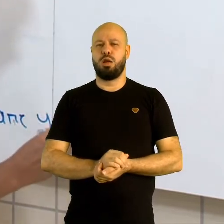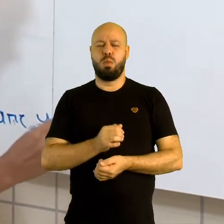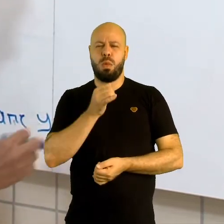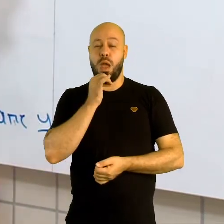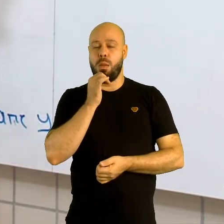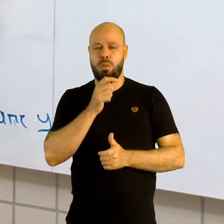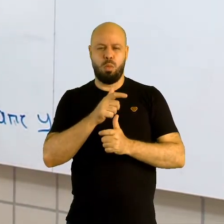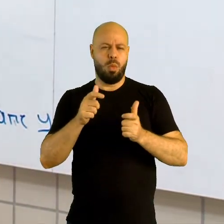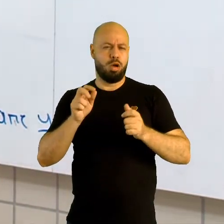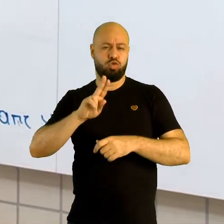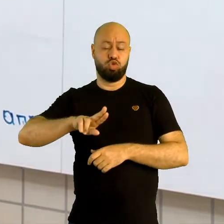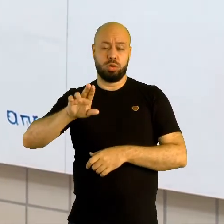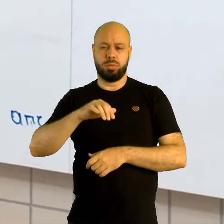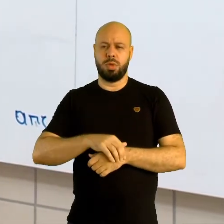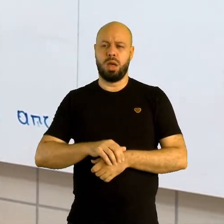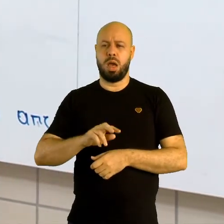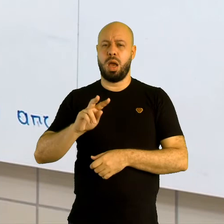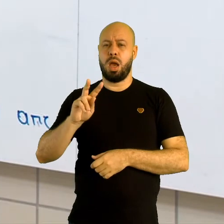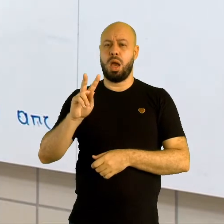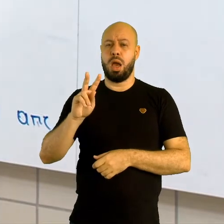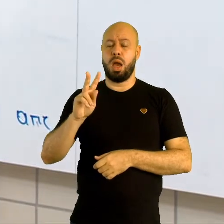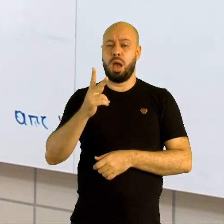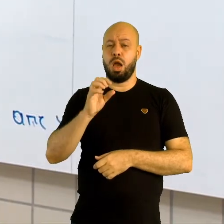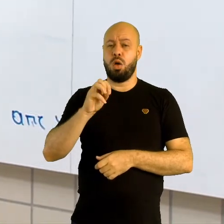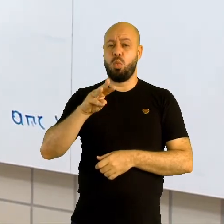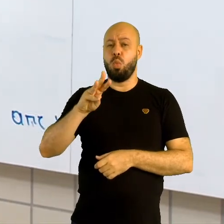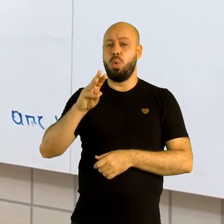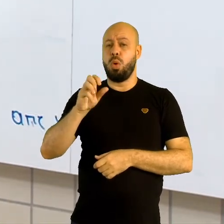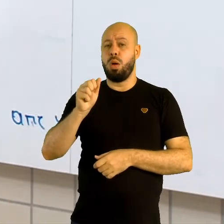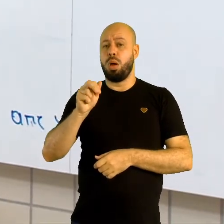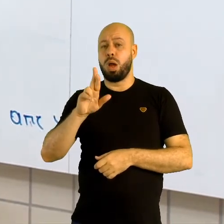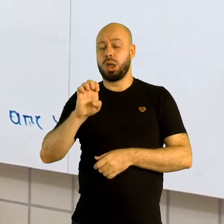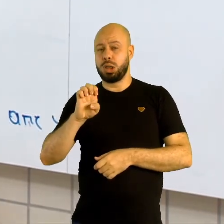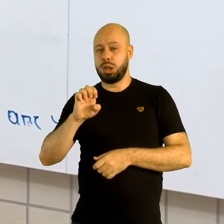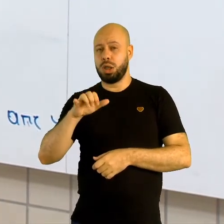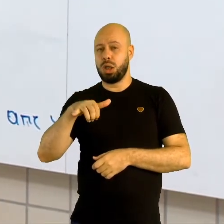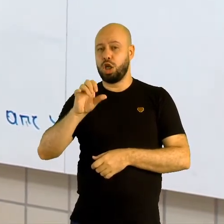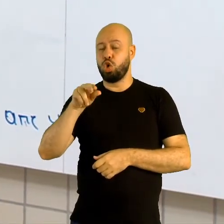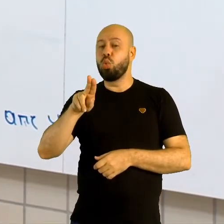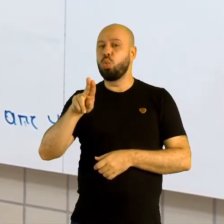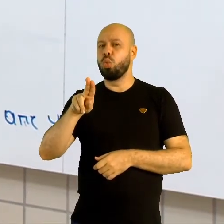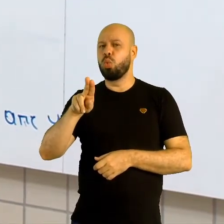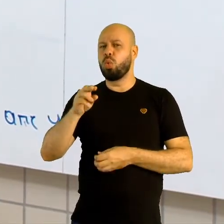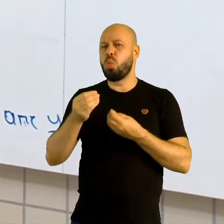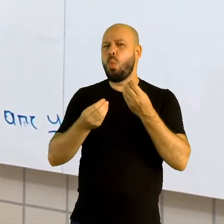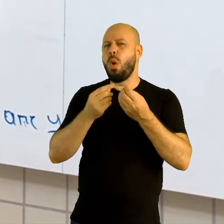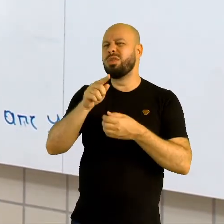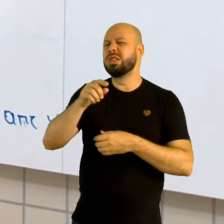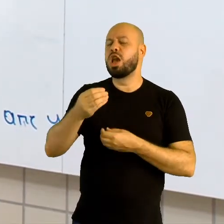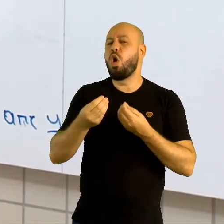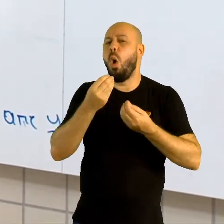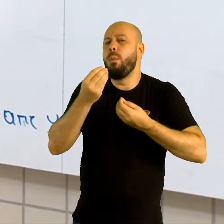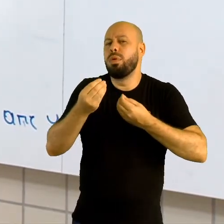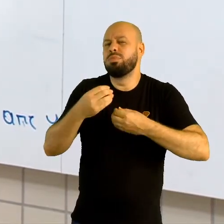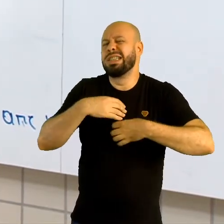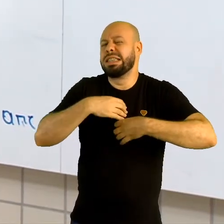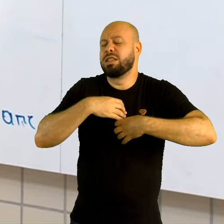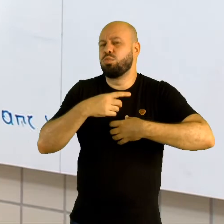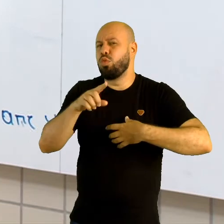How are you? Como você está? Daí a resposta, I'm fine,